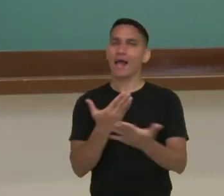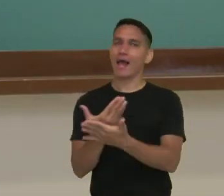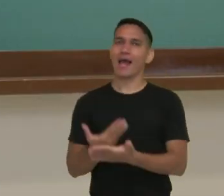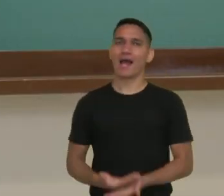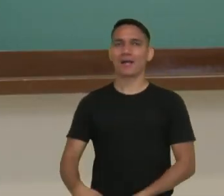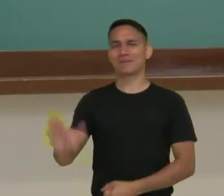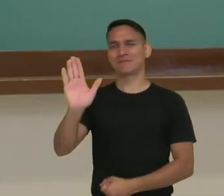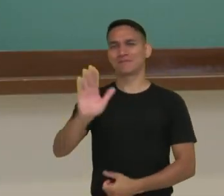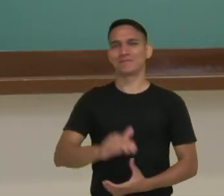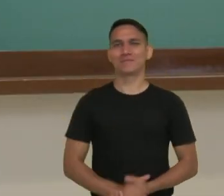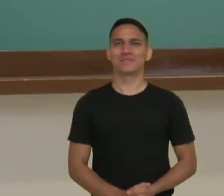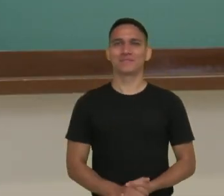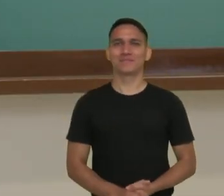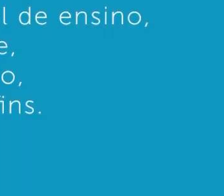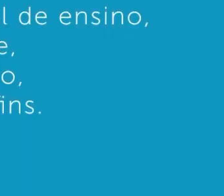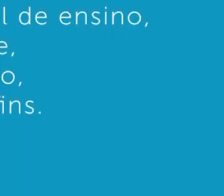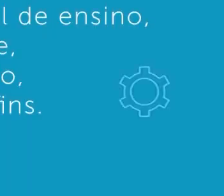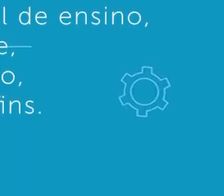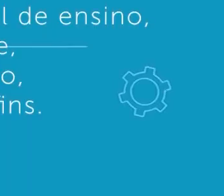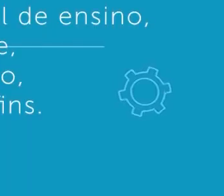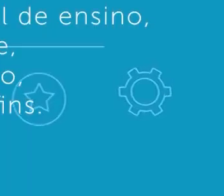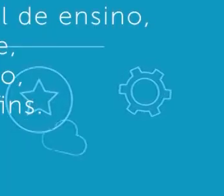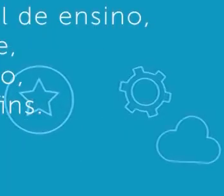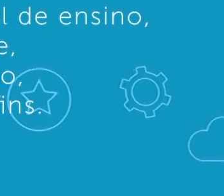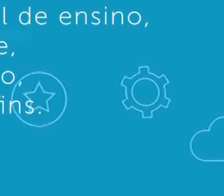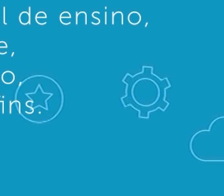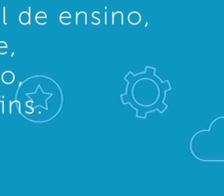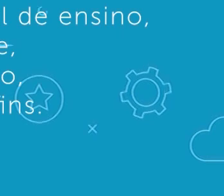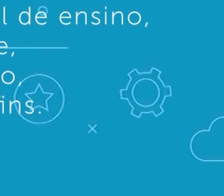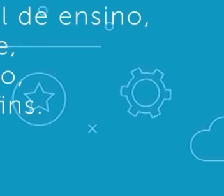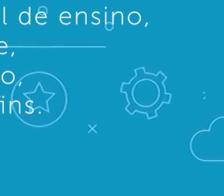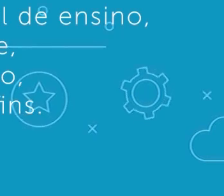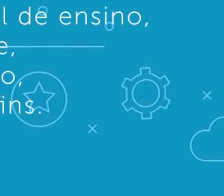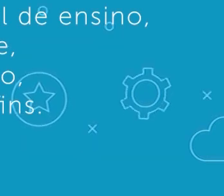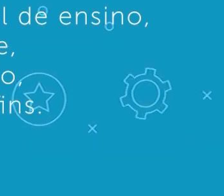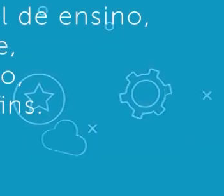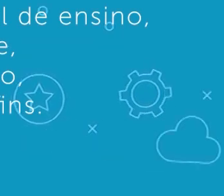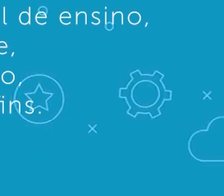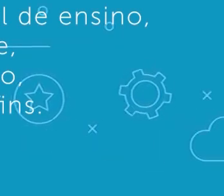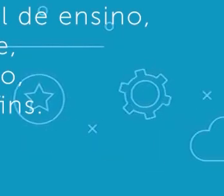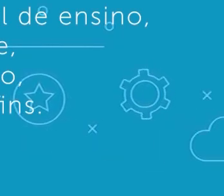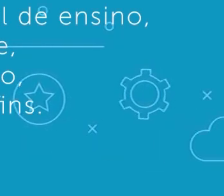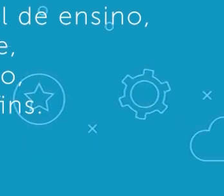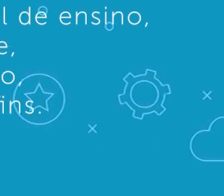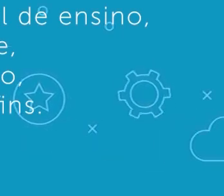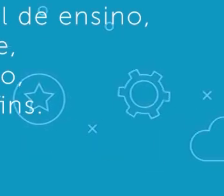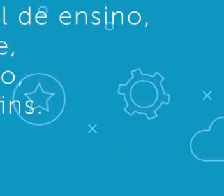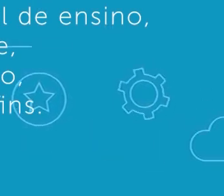pessoal. Até a próxima.